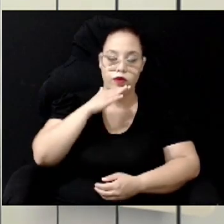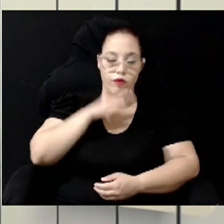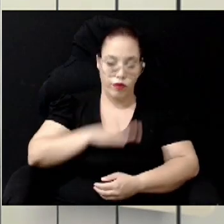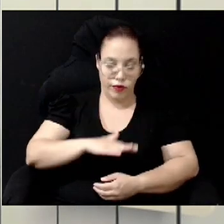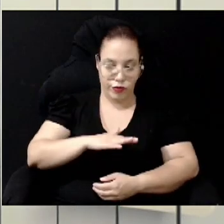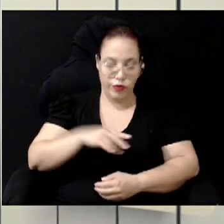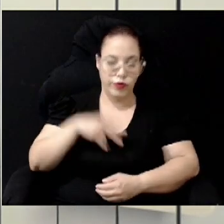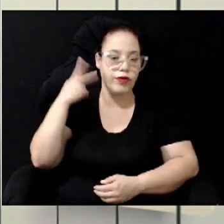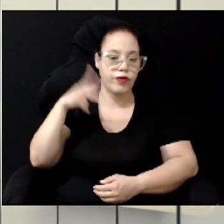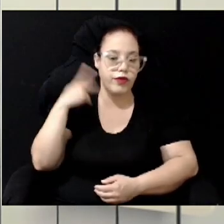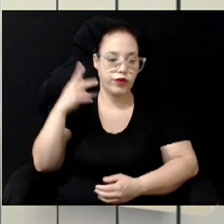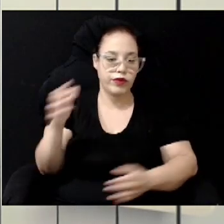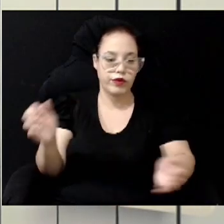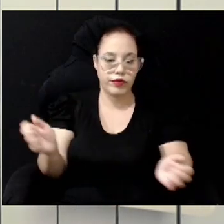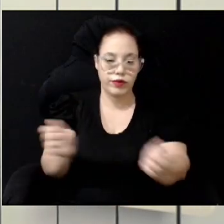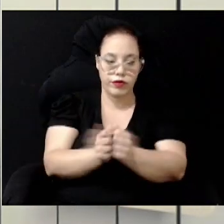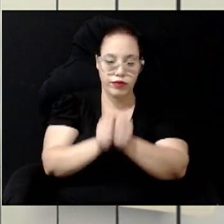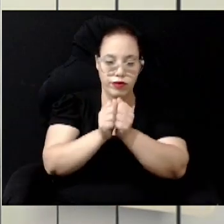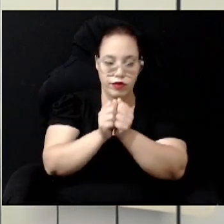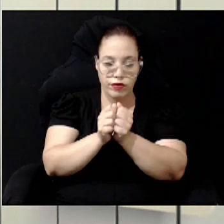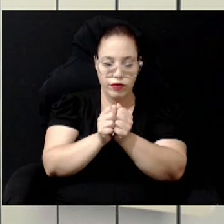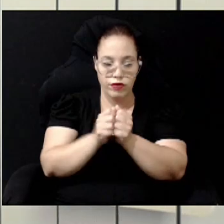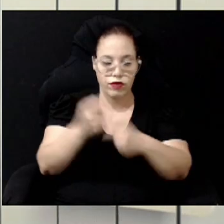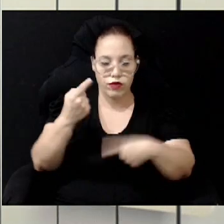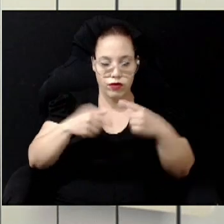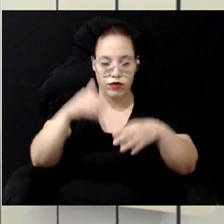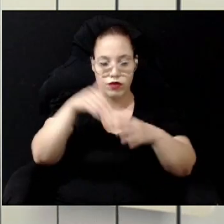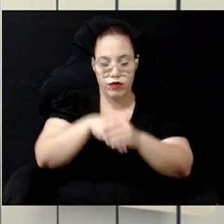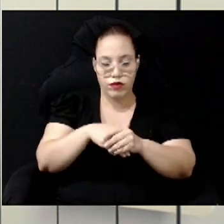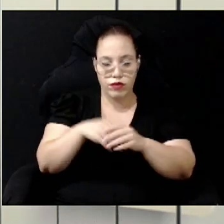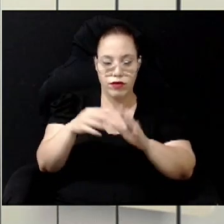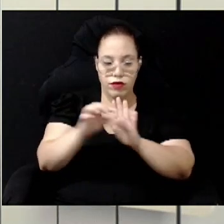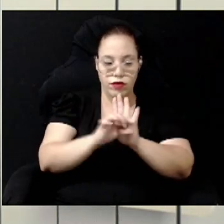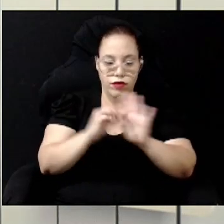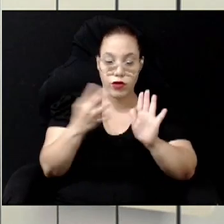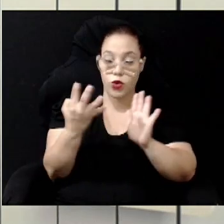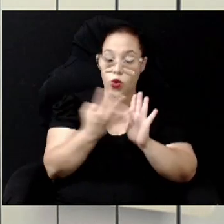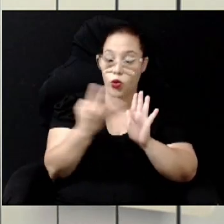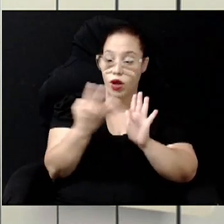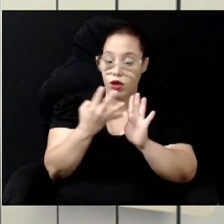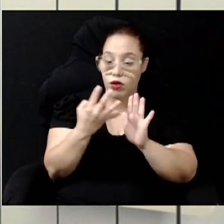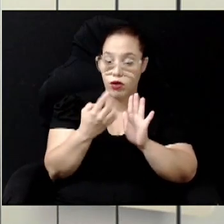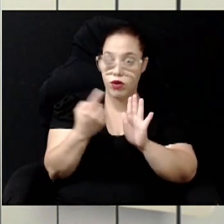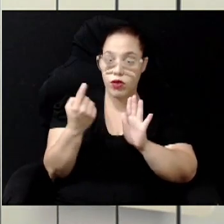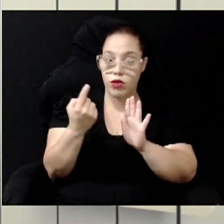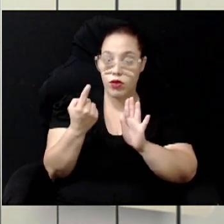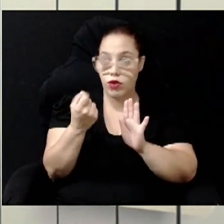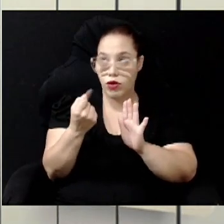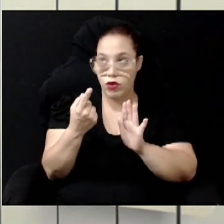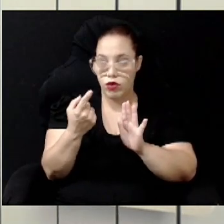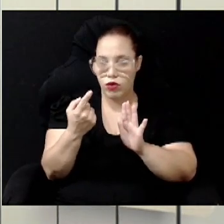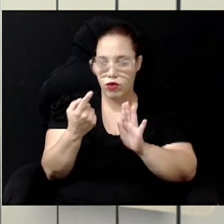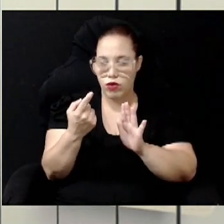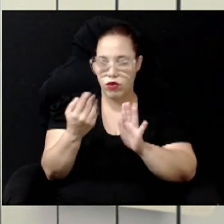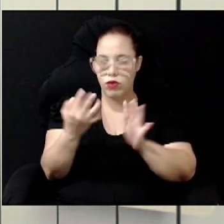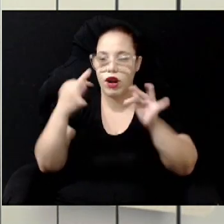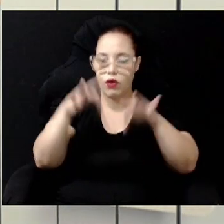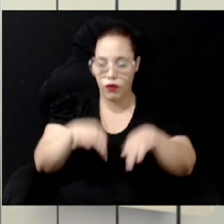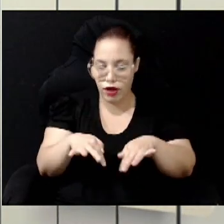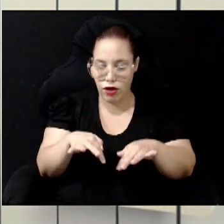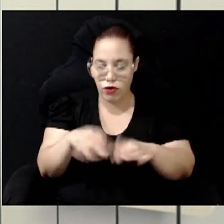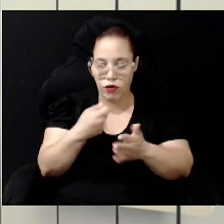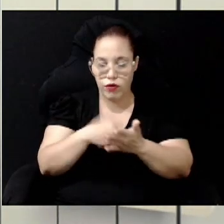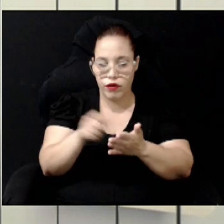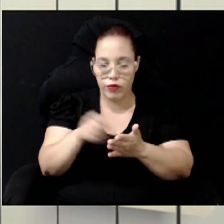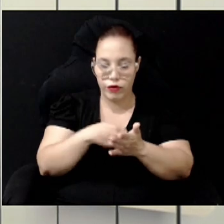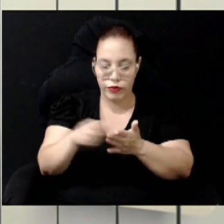vereadores vão se reunir para discutir e votar 4 projetos. Entre eles está em análise final o de autoria